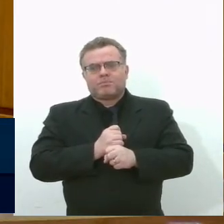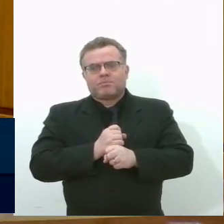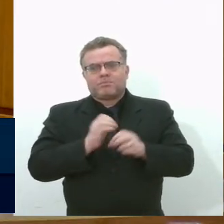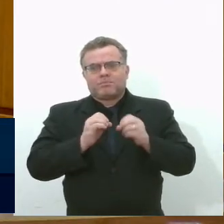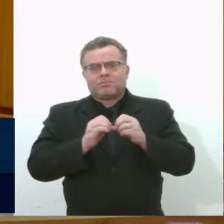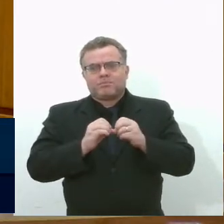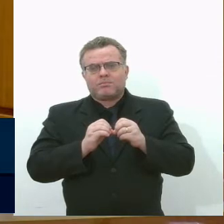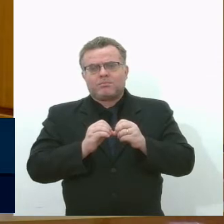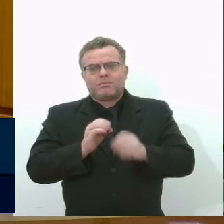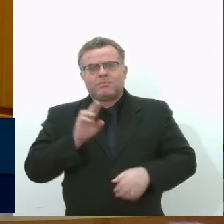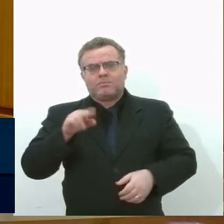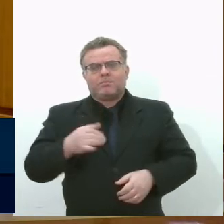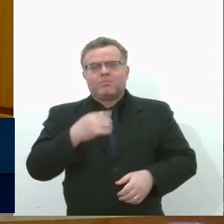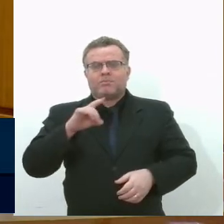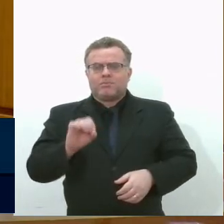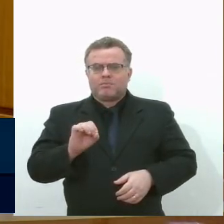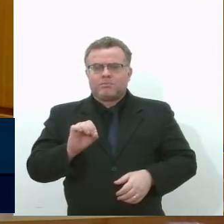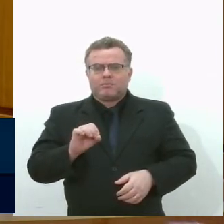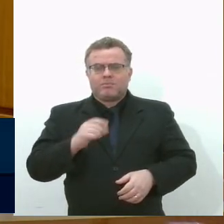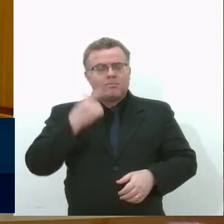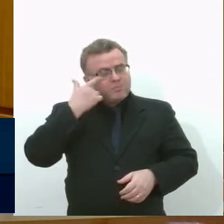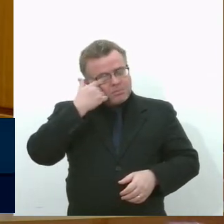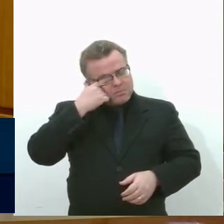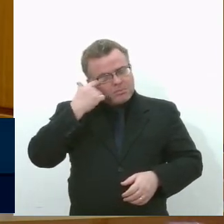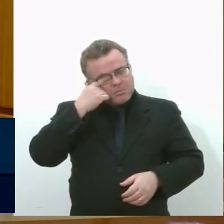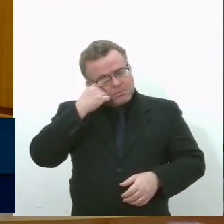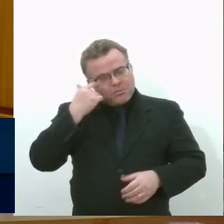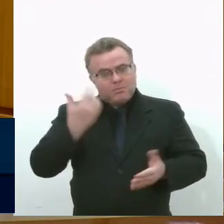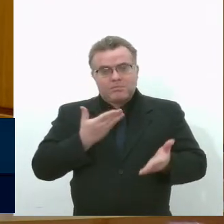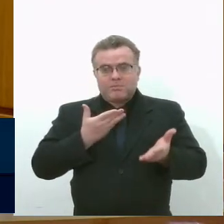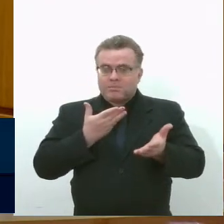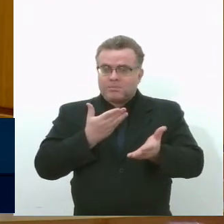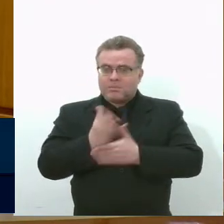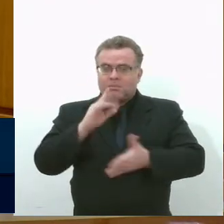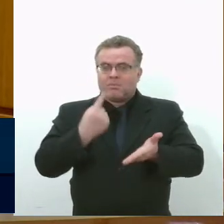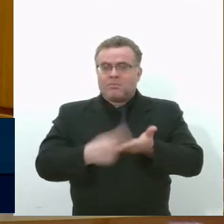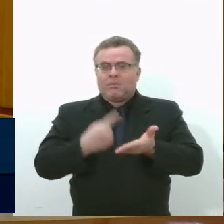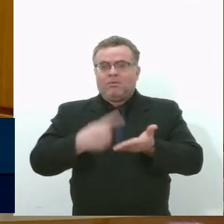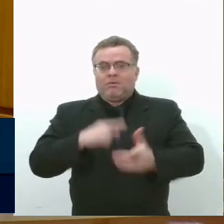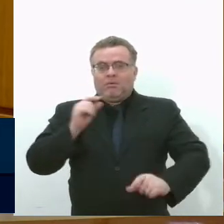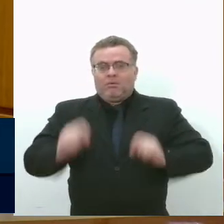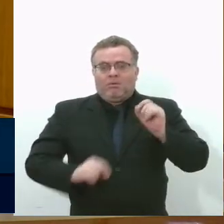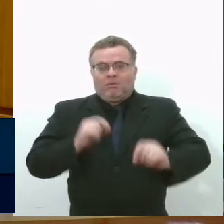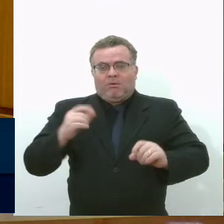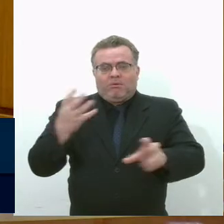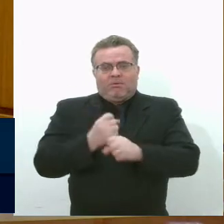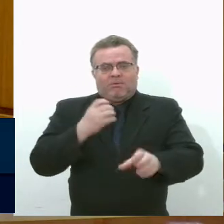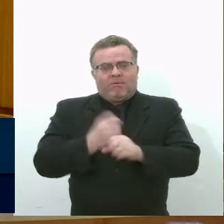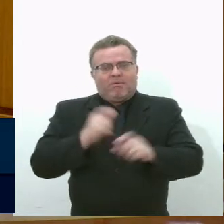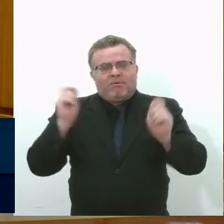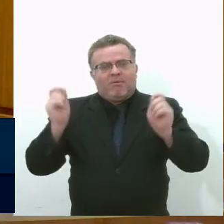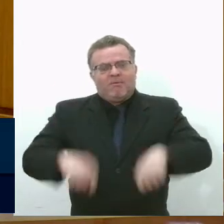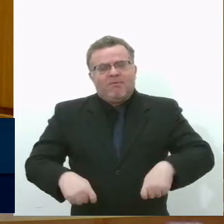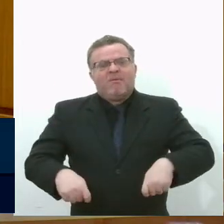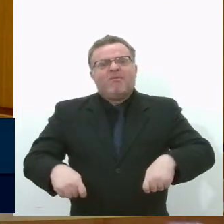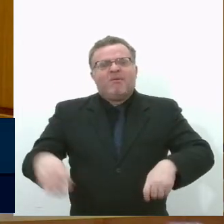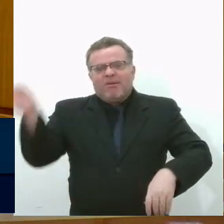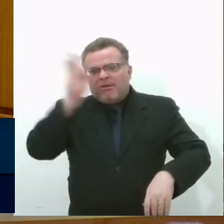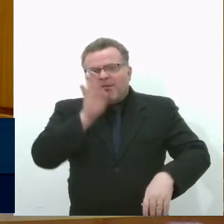passada, aprovou com ressalvas as contas do Brasil,